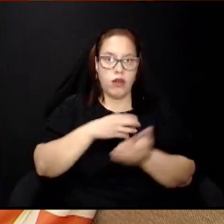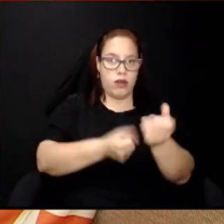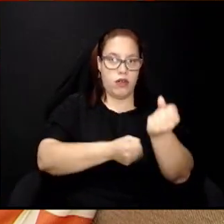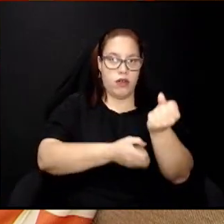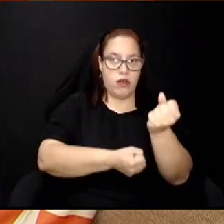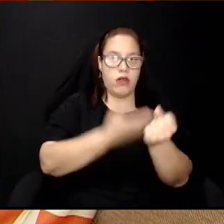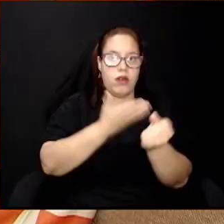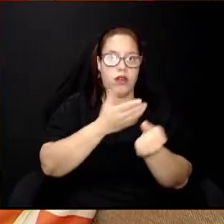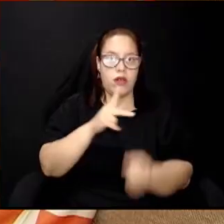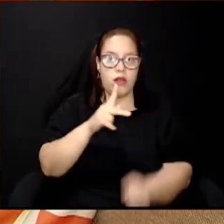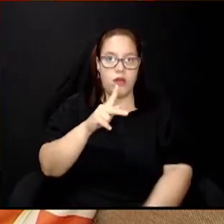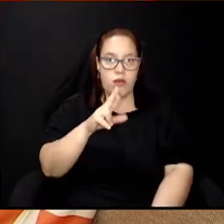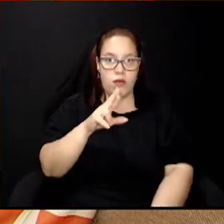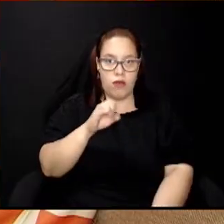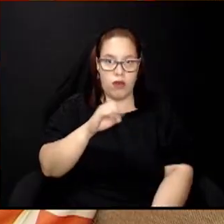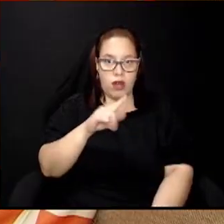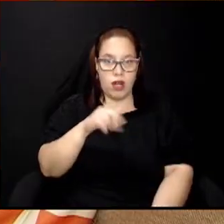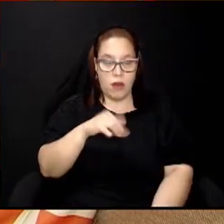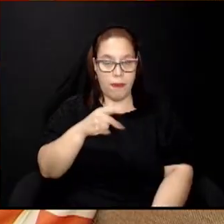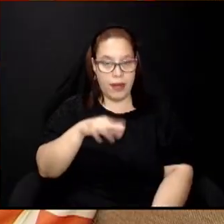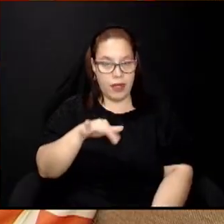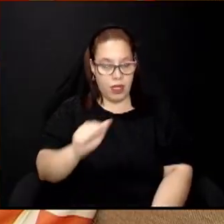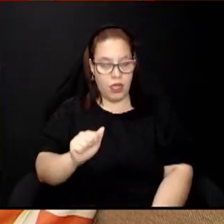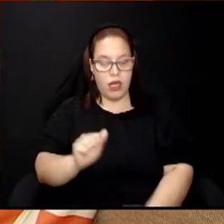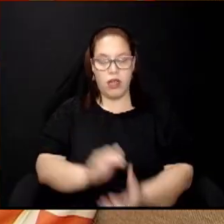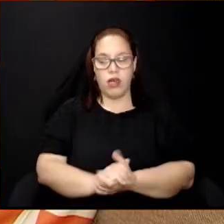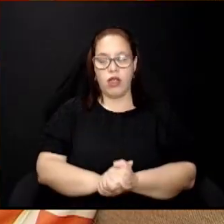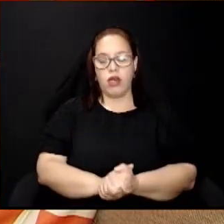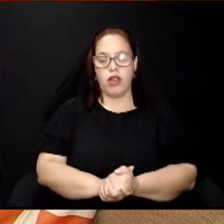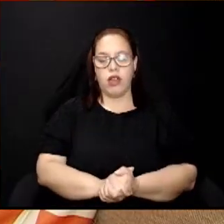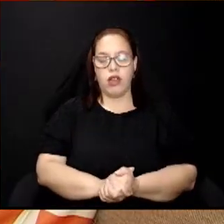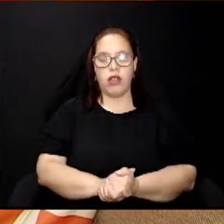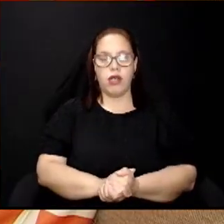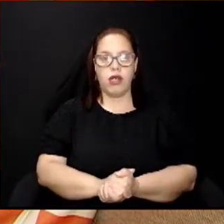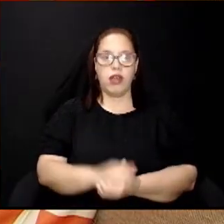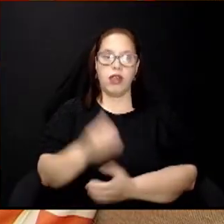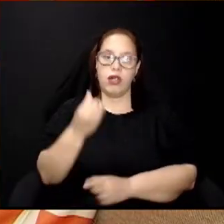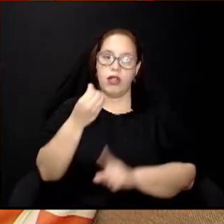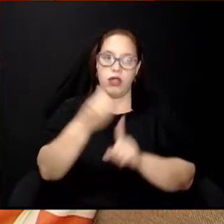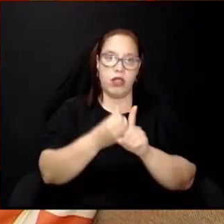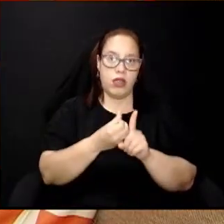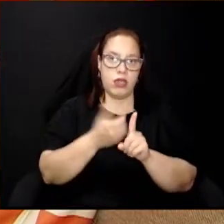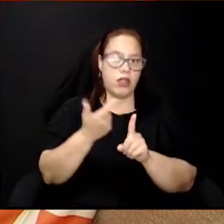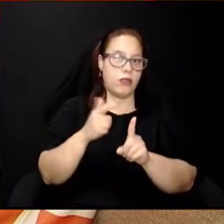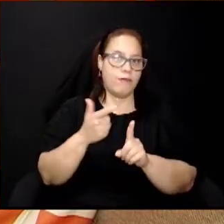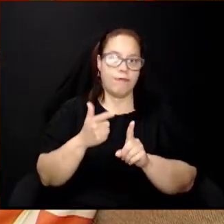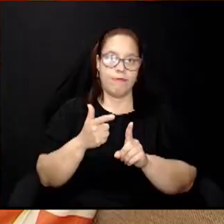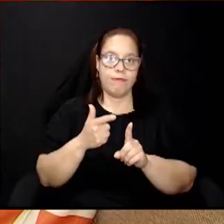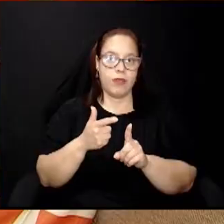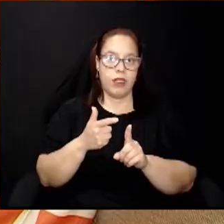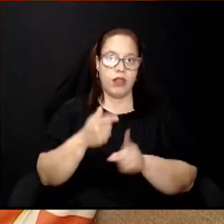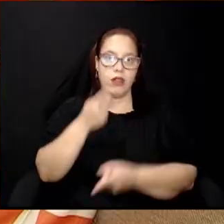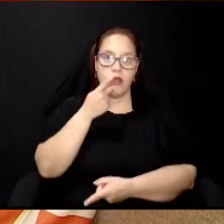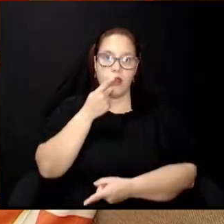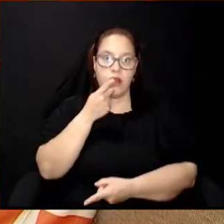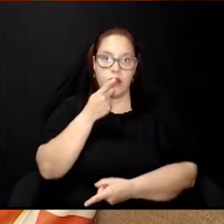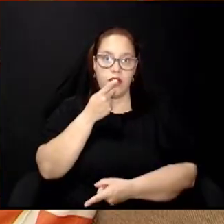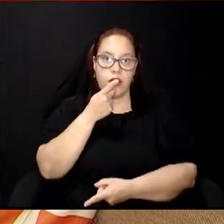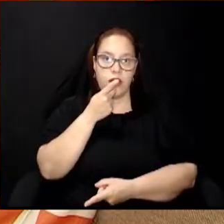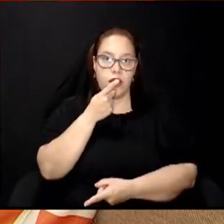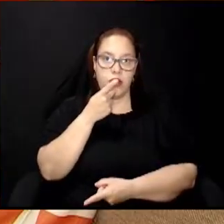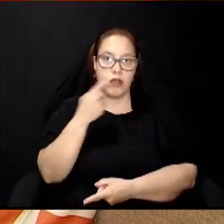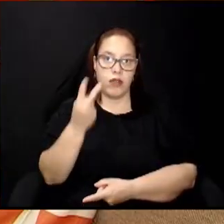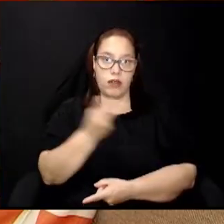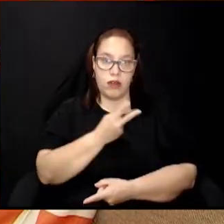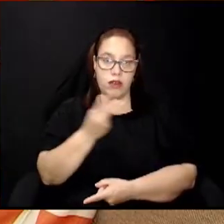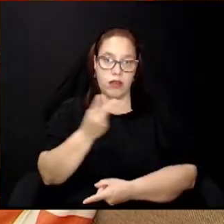pré-eclâmpsia. E aí, com 6 meses, não teve jeito. Ela falou, né? Nós dois estávamos